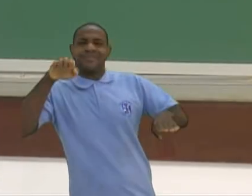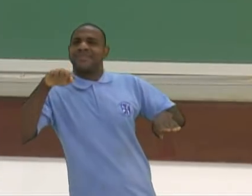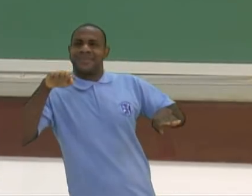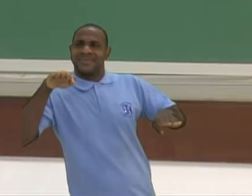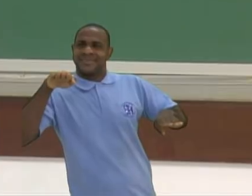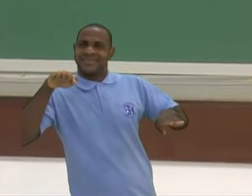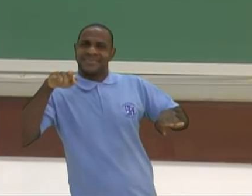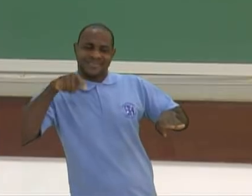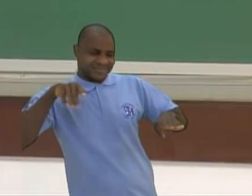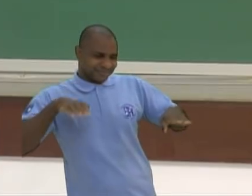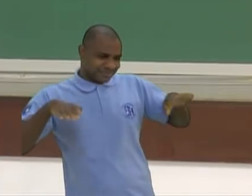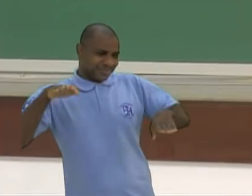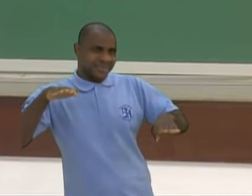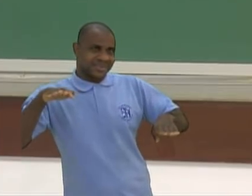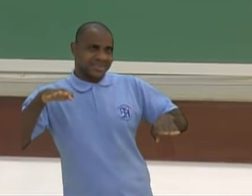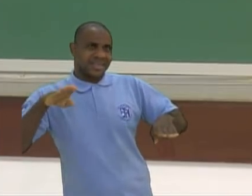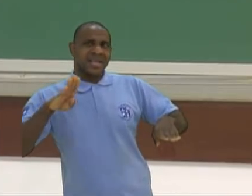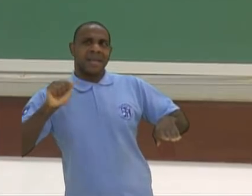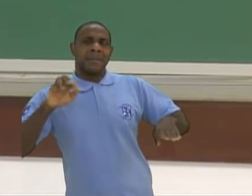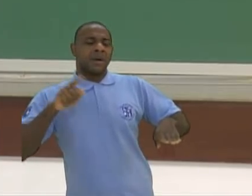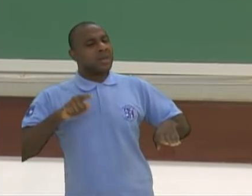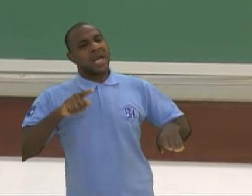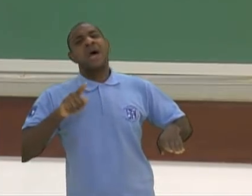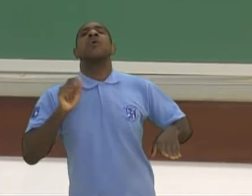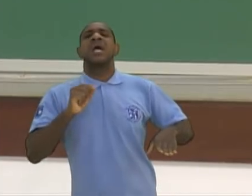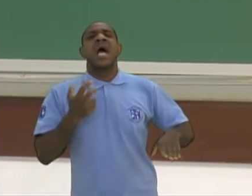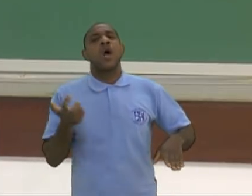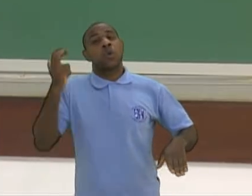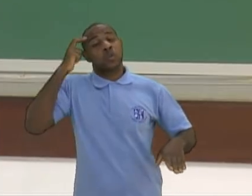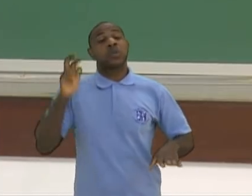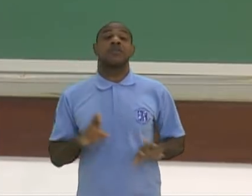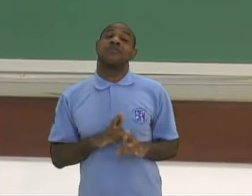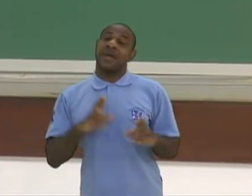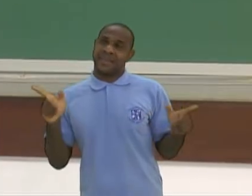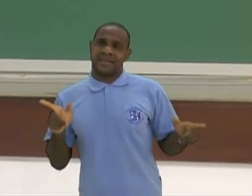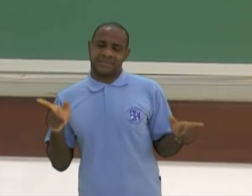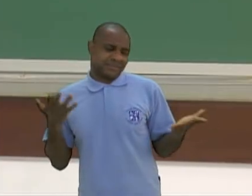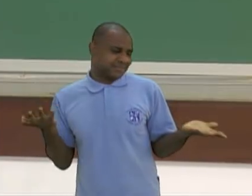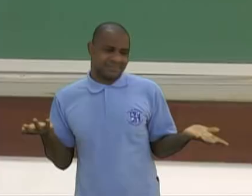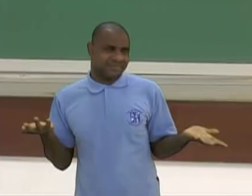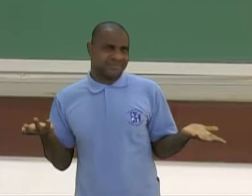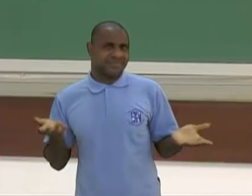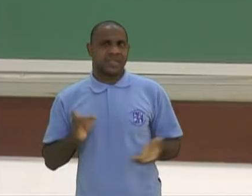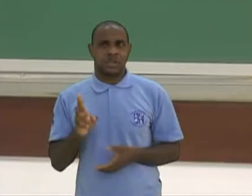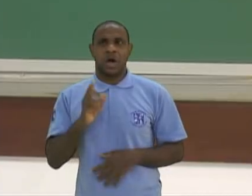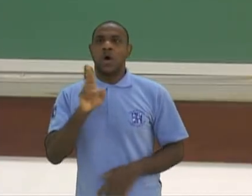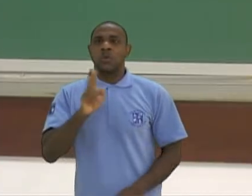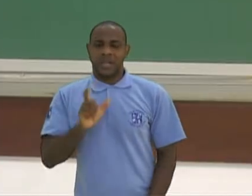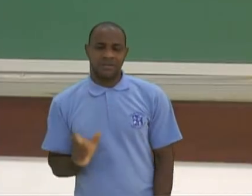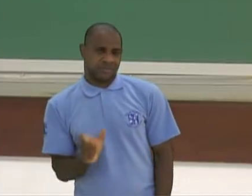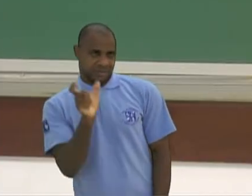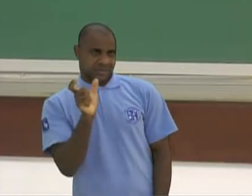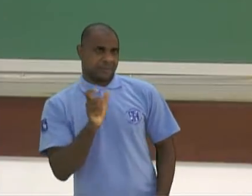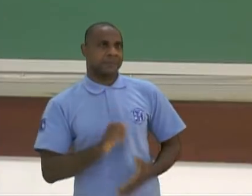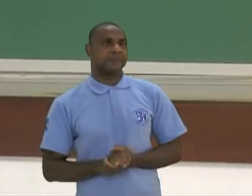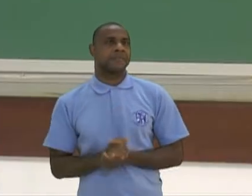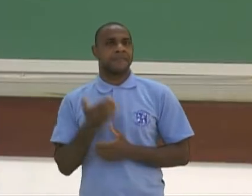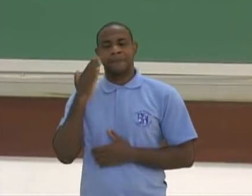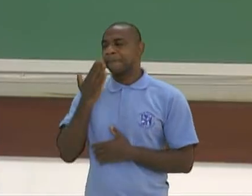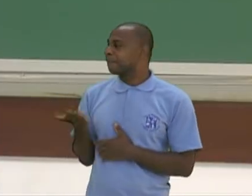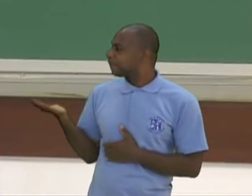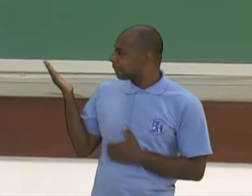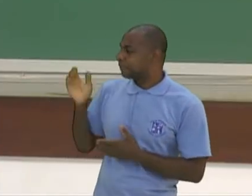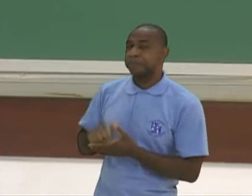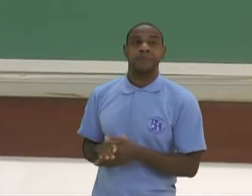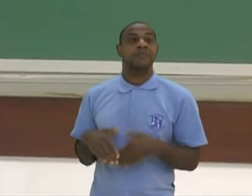é. Ou seja, culturas diferentes. O que é acima, o que é abaixo, como diz o outro, é só no teu umbigo, né, que manda, né? E